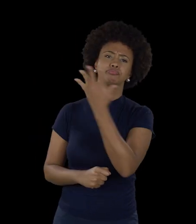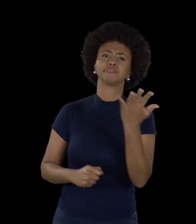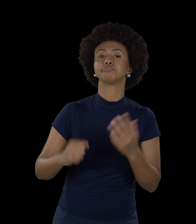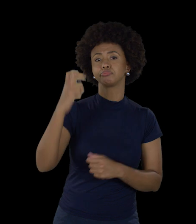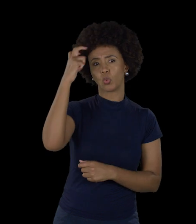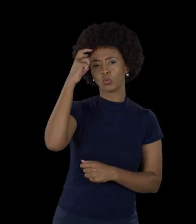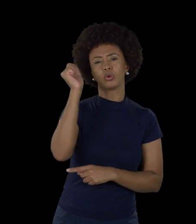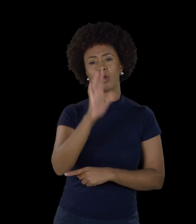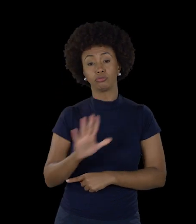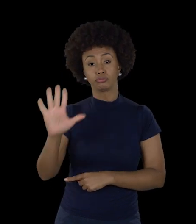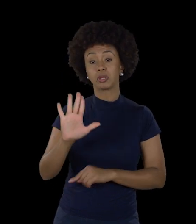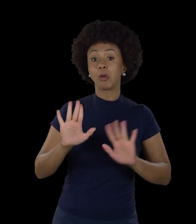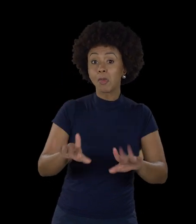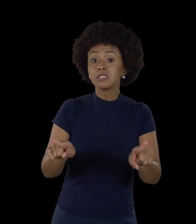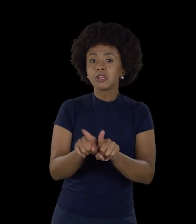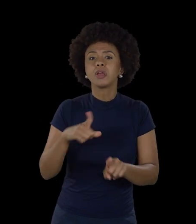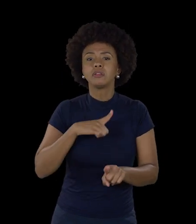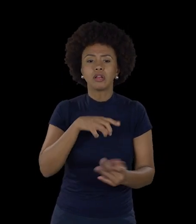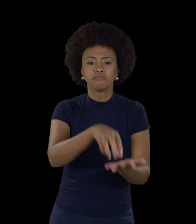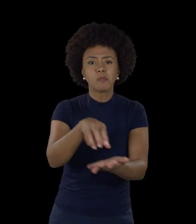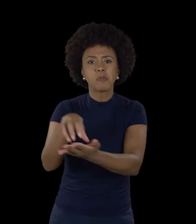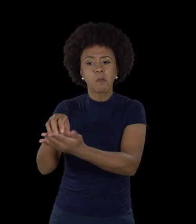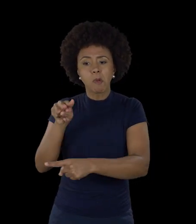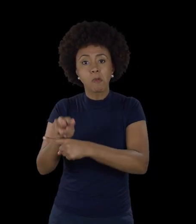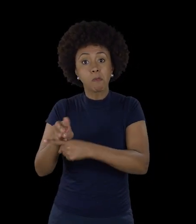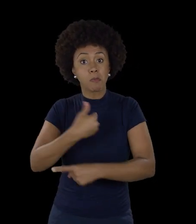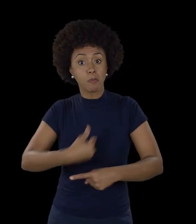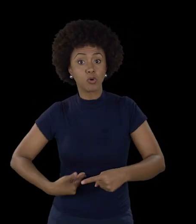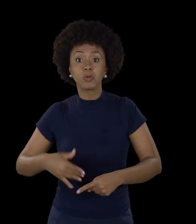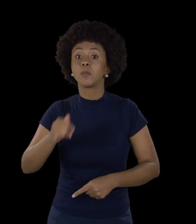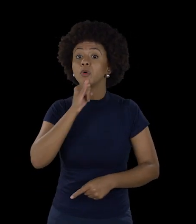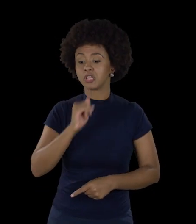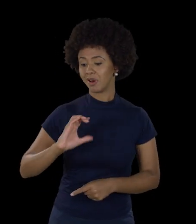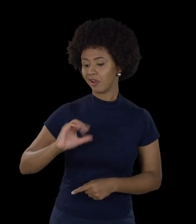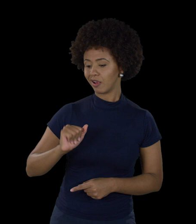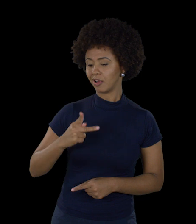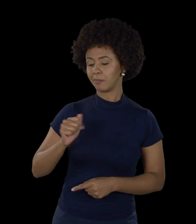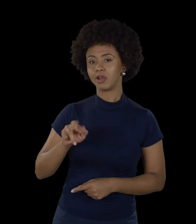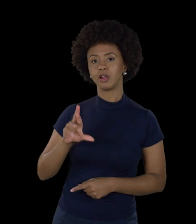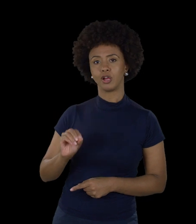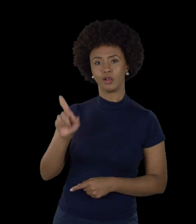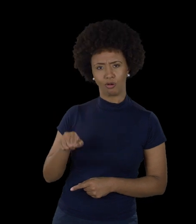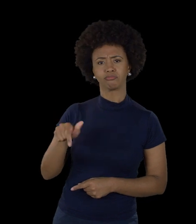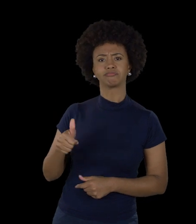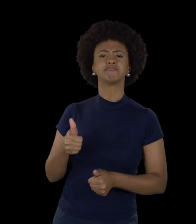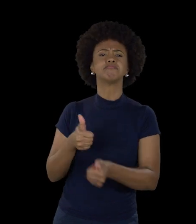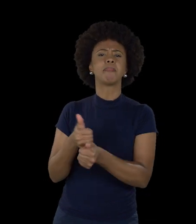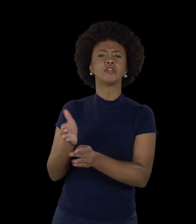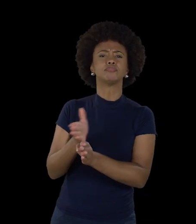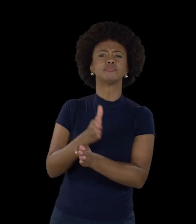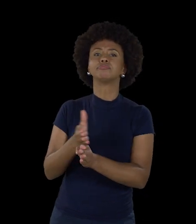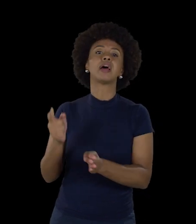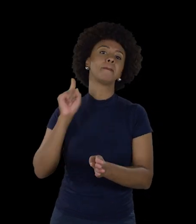natural, o Espírito Santo também abriga unidades de conservação públicas. É o caso do Parque Nacional do Caparaó, na divisa